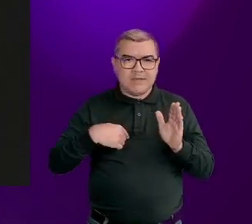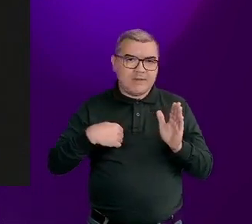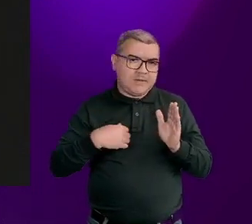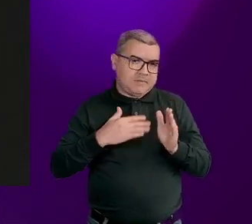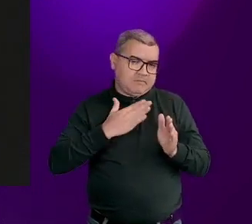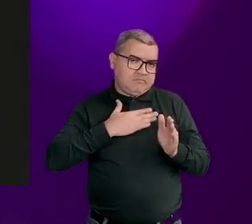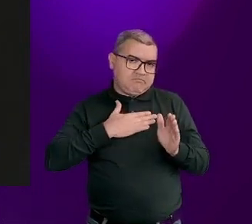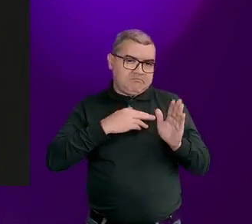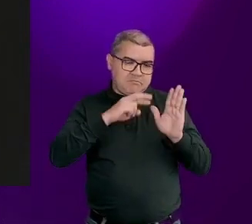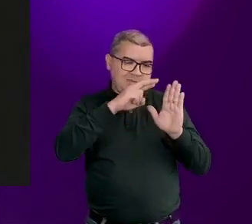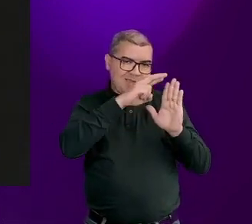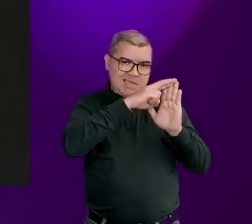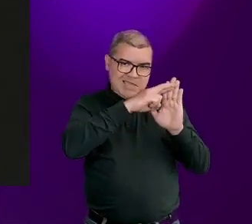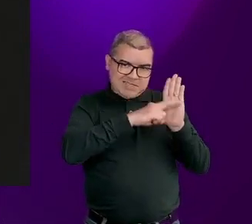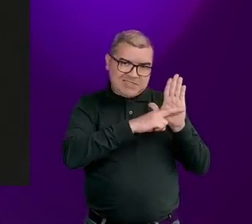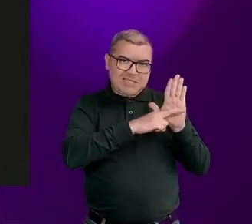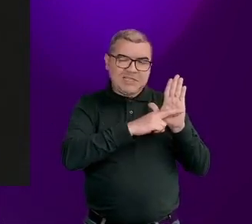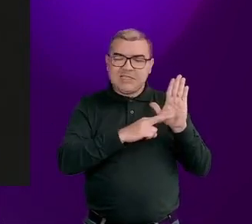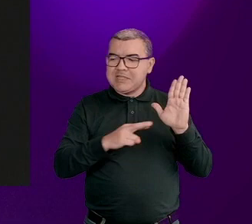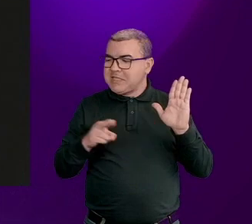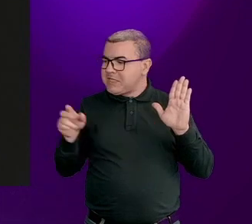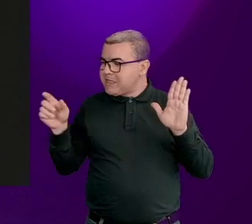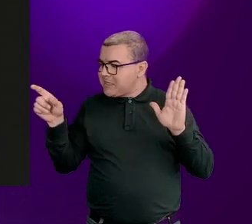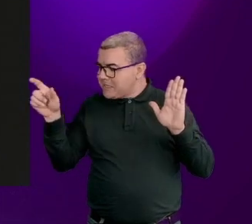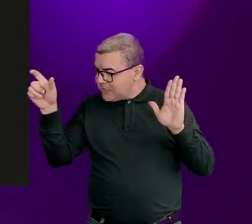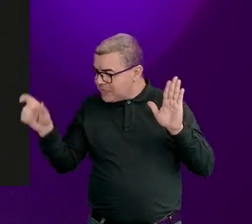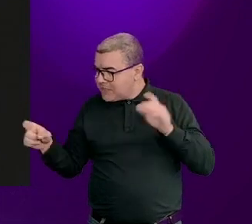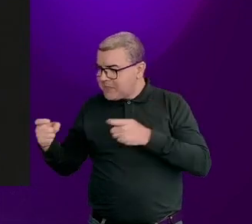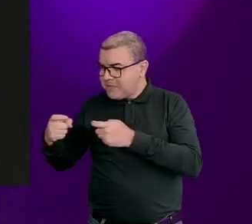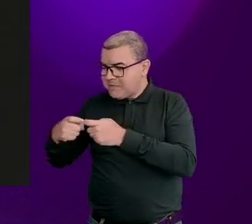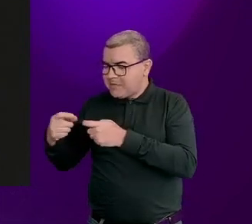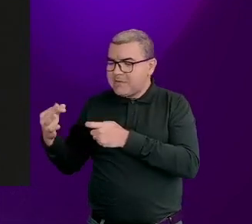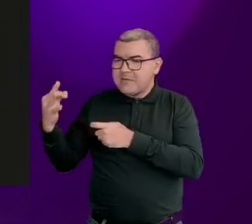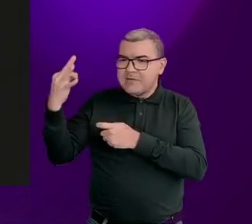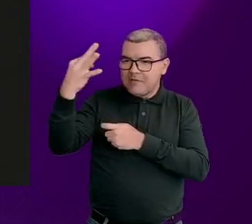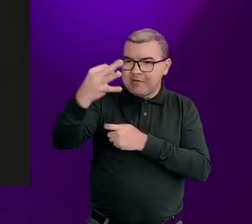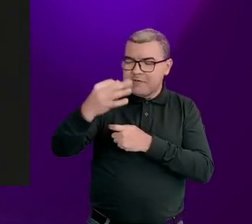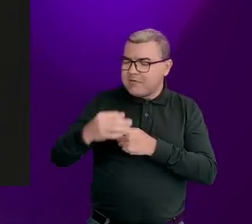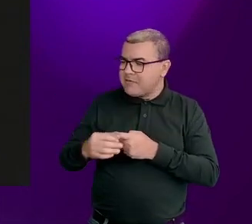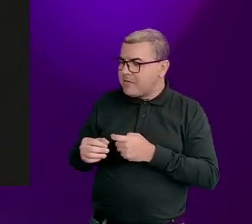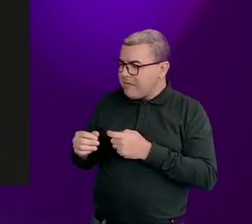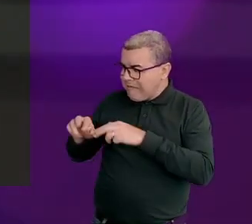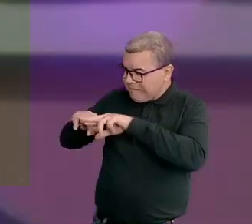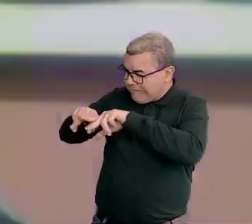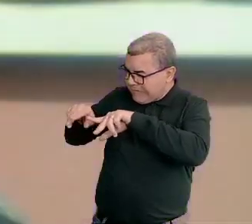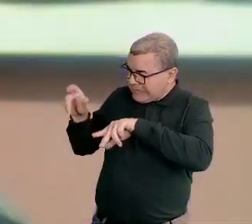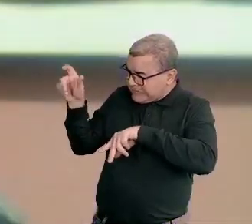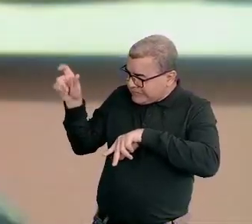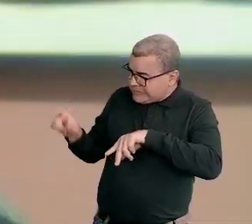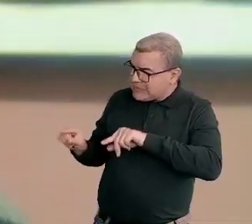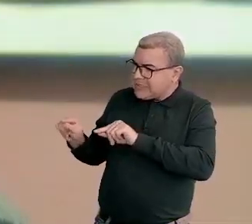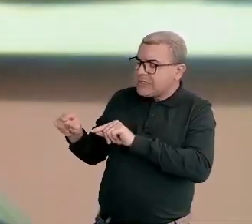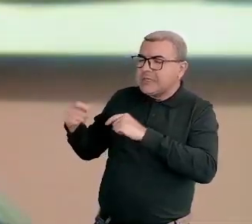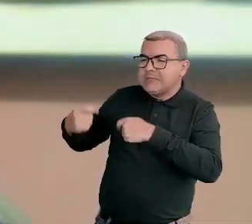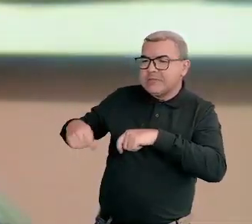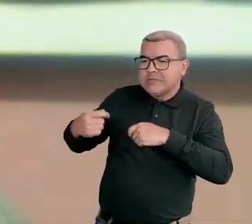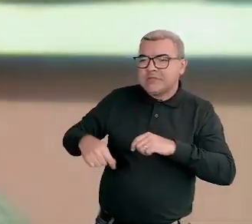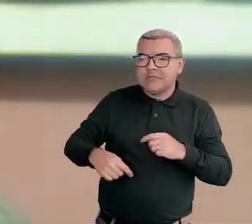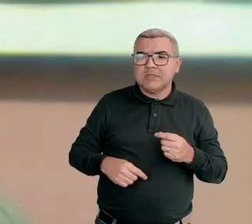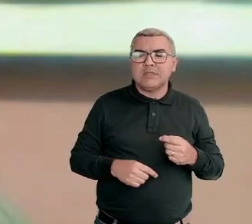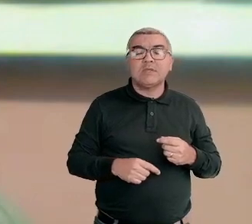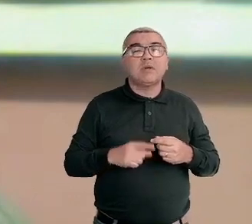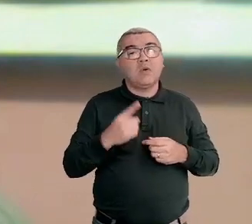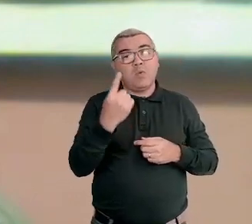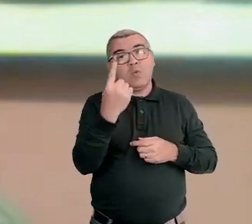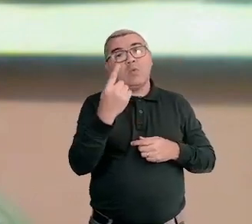receita que eu faço, né, assim, do que é o médico do futuro, como eu vejo, né, um dos itens, né,